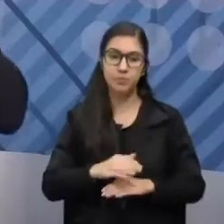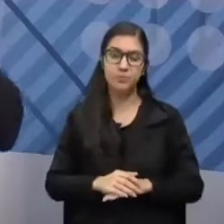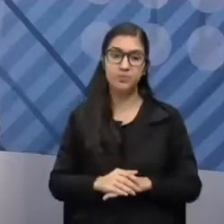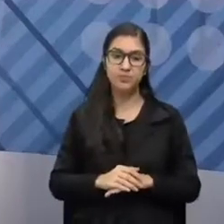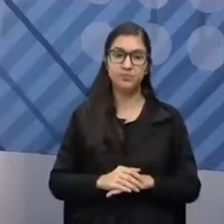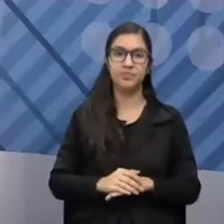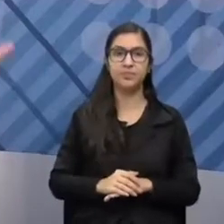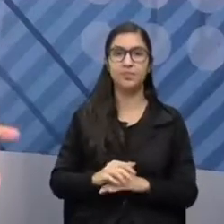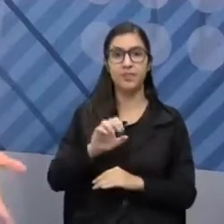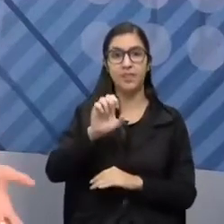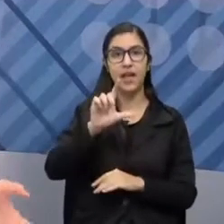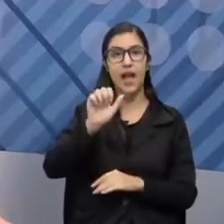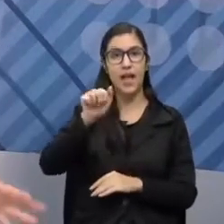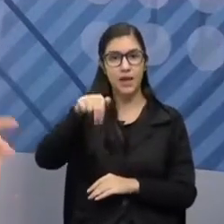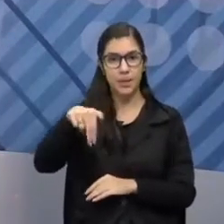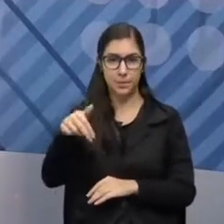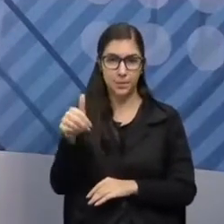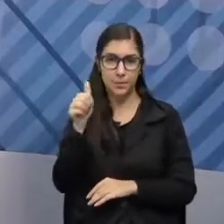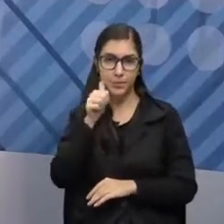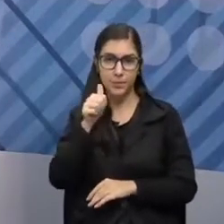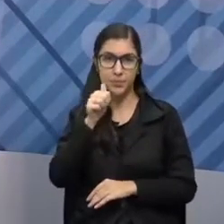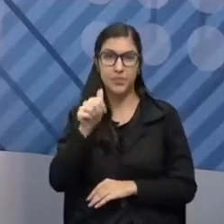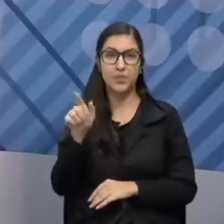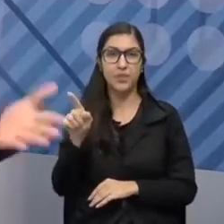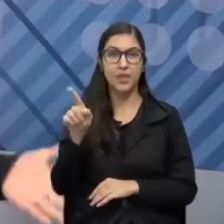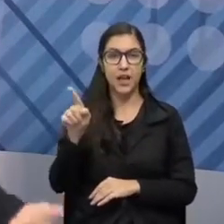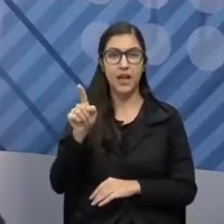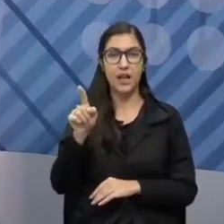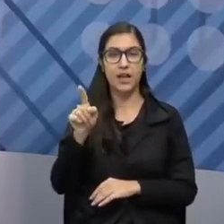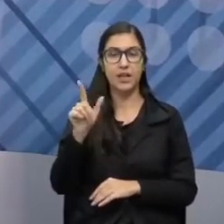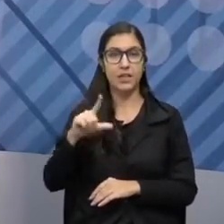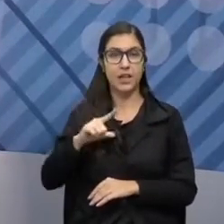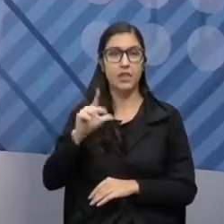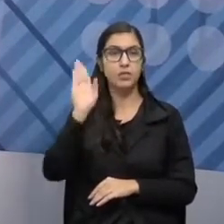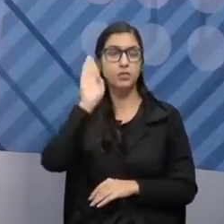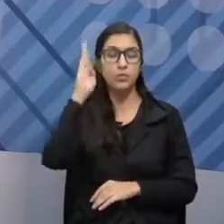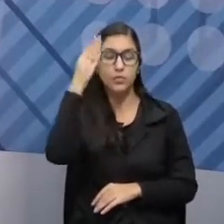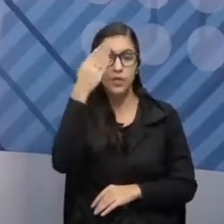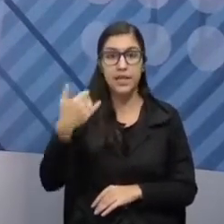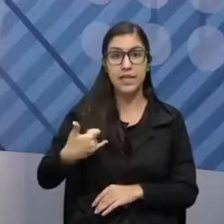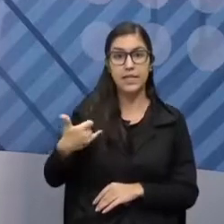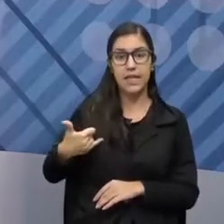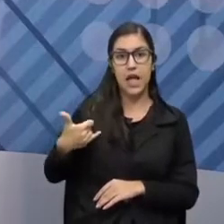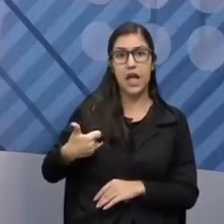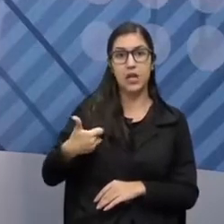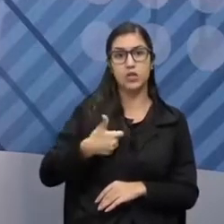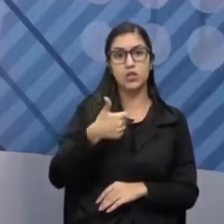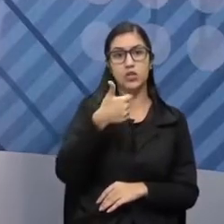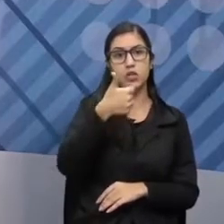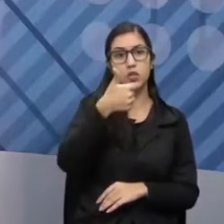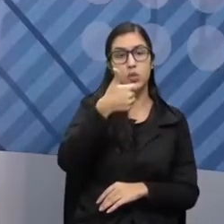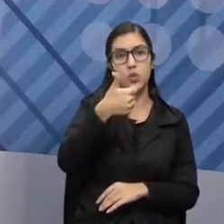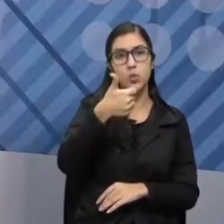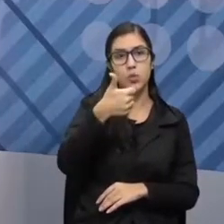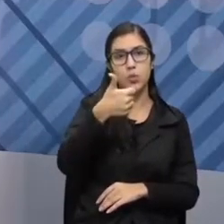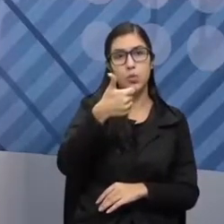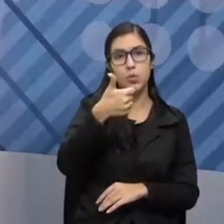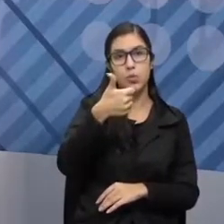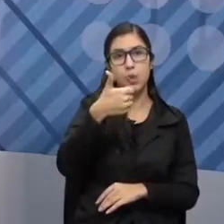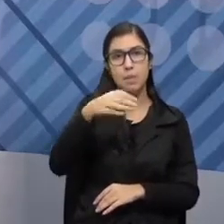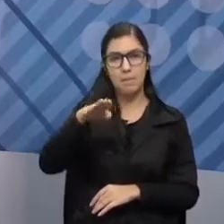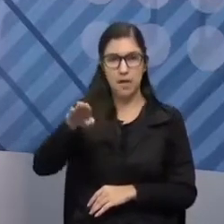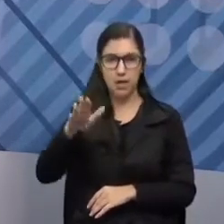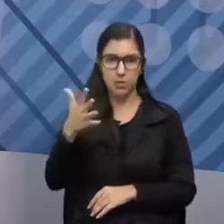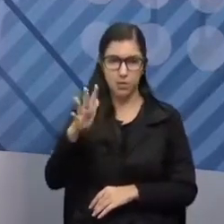Helen Keller, ela ficou com surdo-cegueira com 1 ano e meio. Então, ela teve uma febre